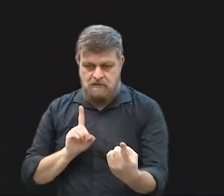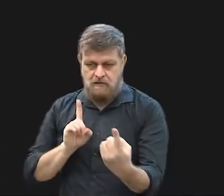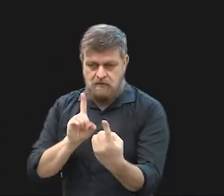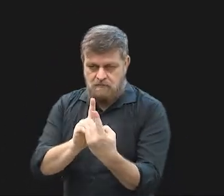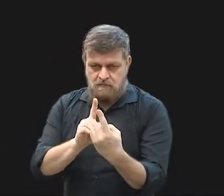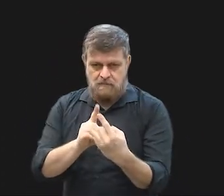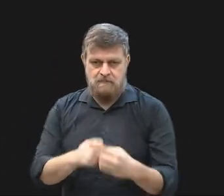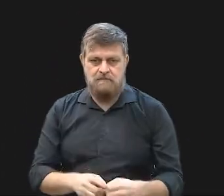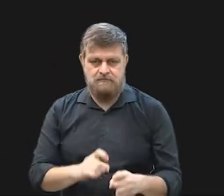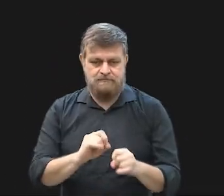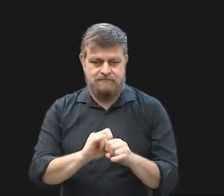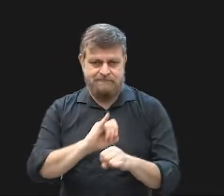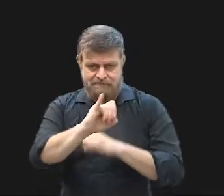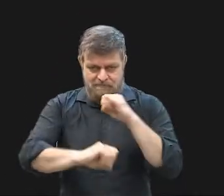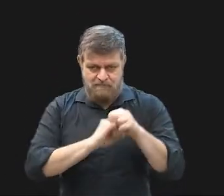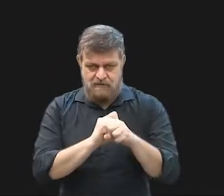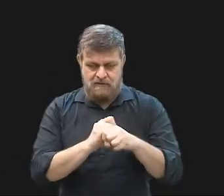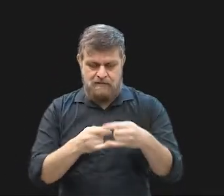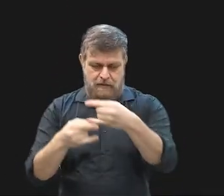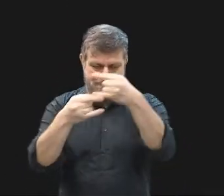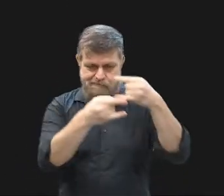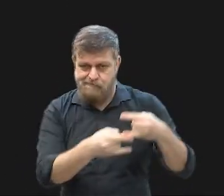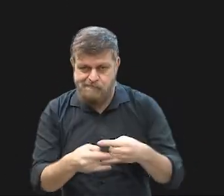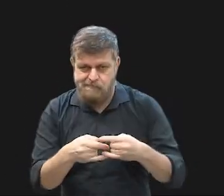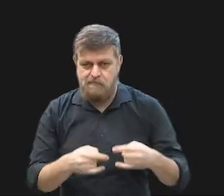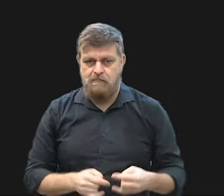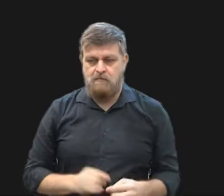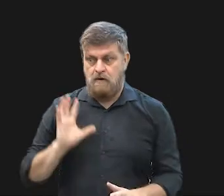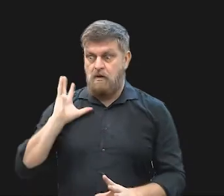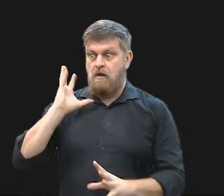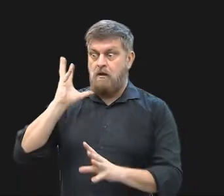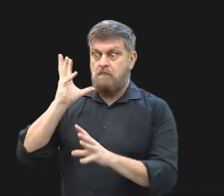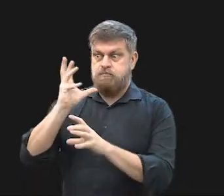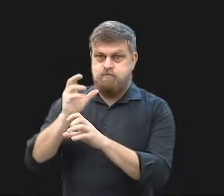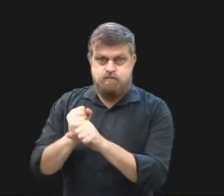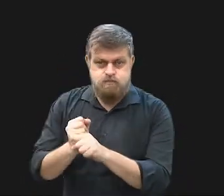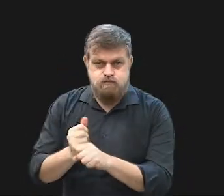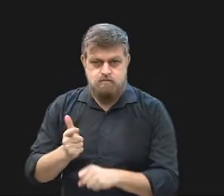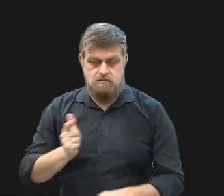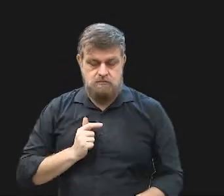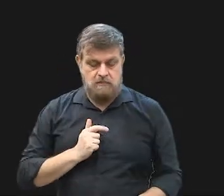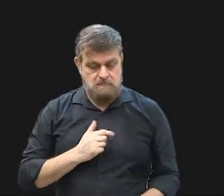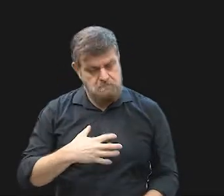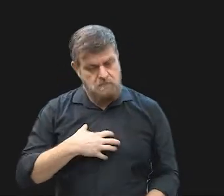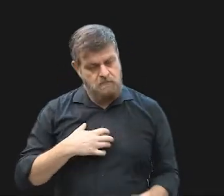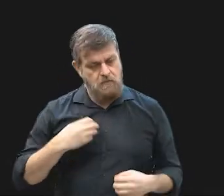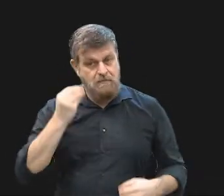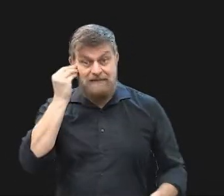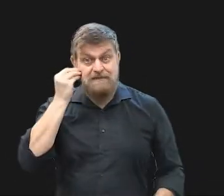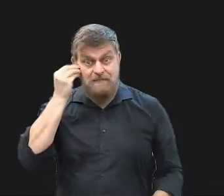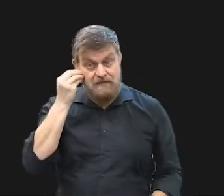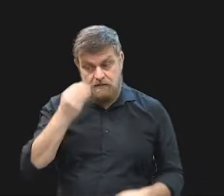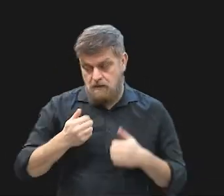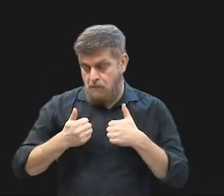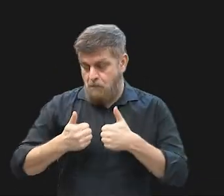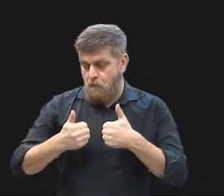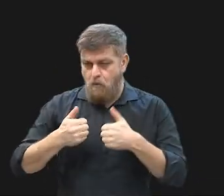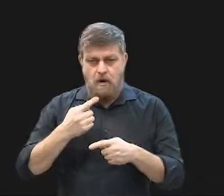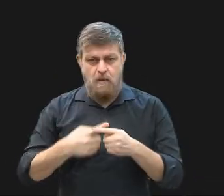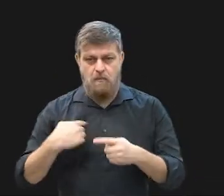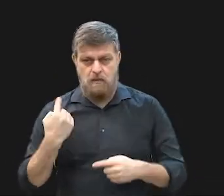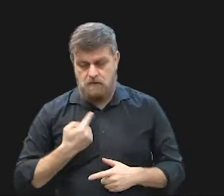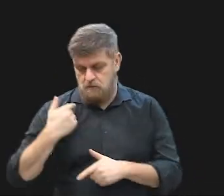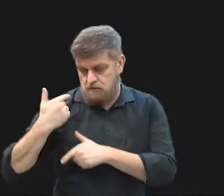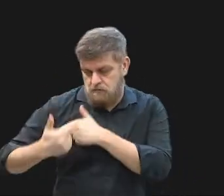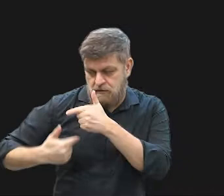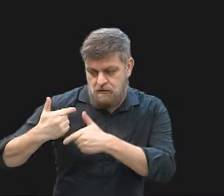forma virtual, tudo isso foi muito positivo, porque eu falo que o nosso